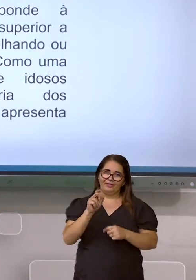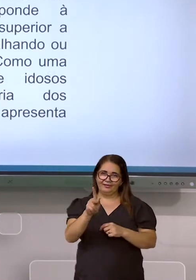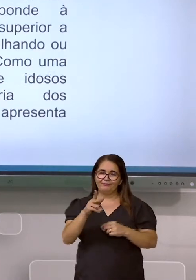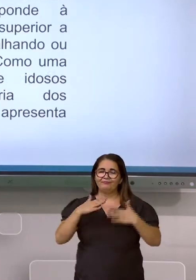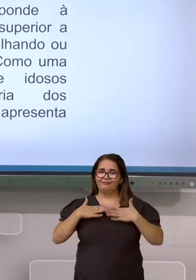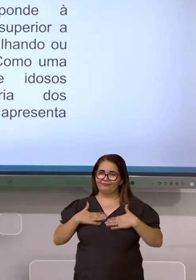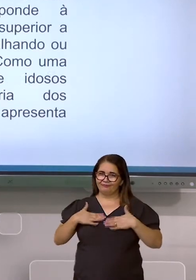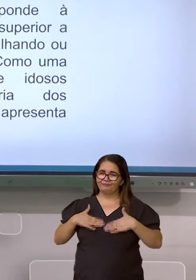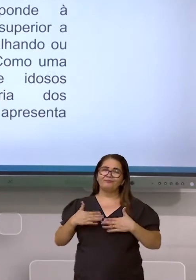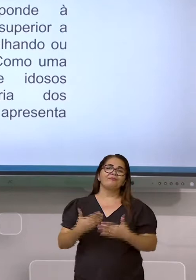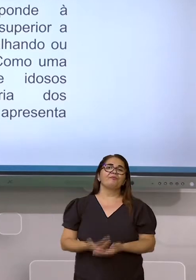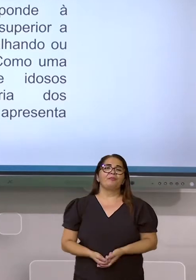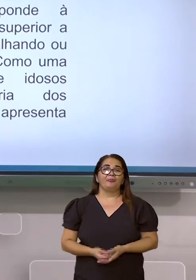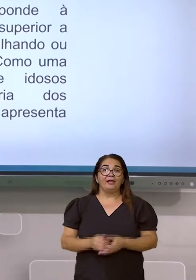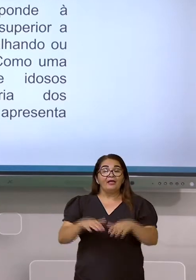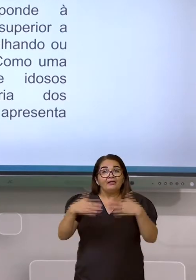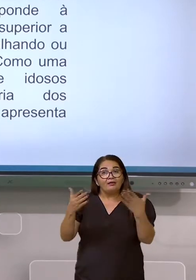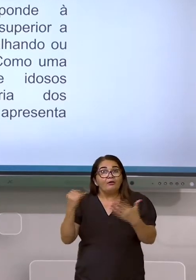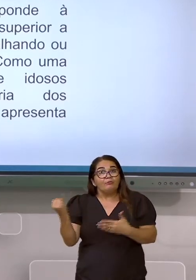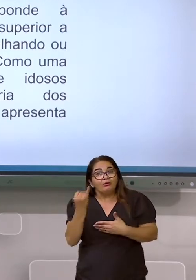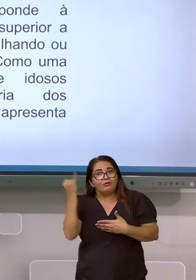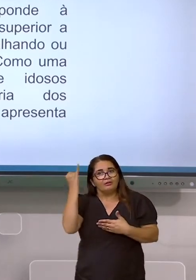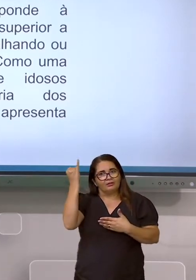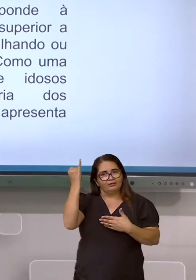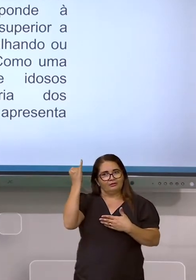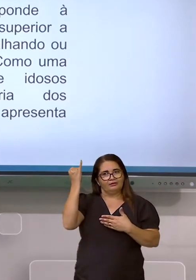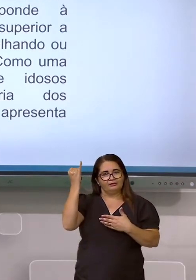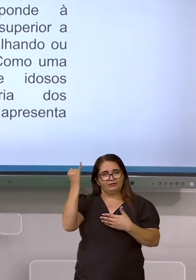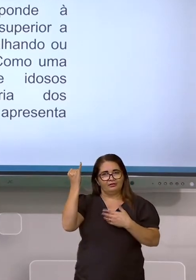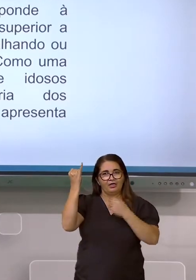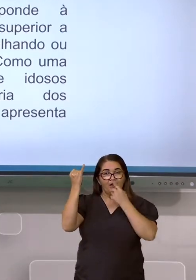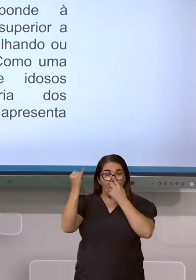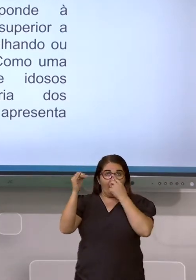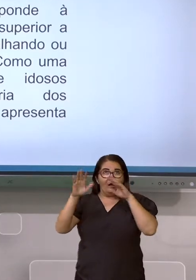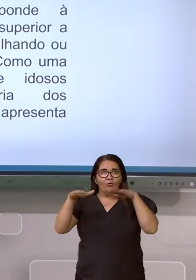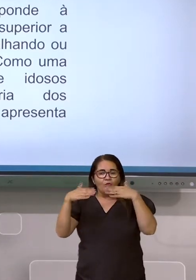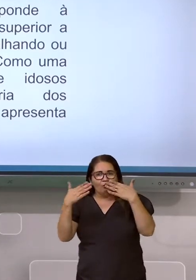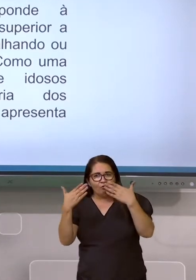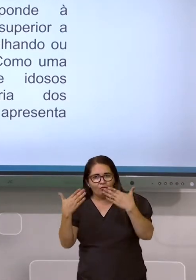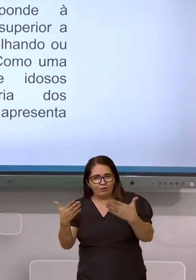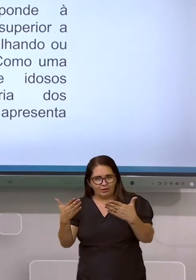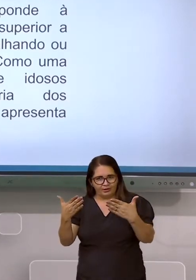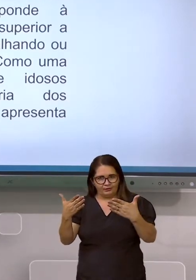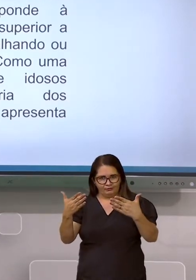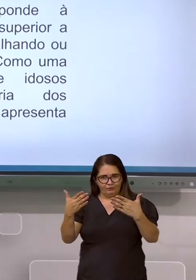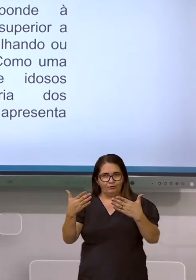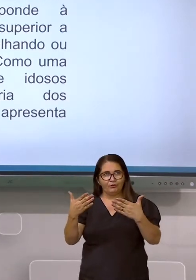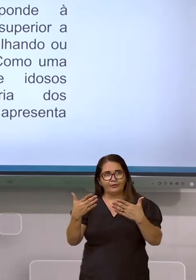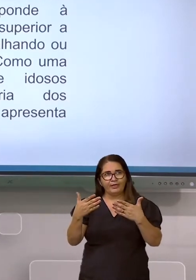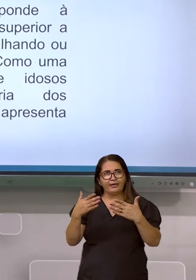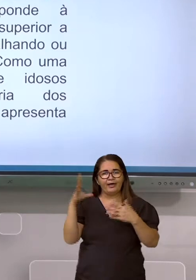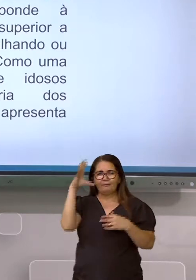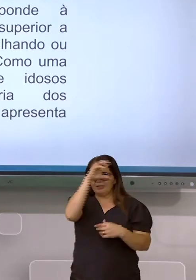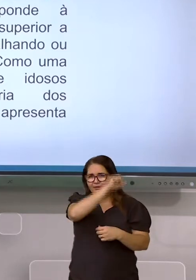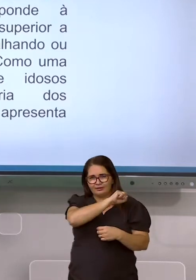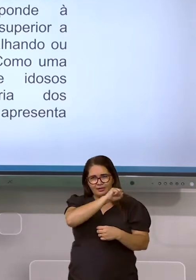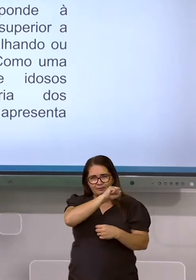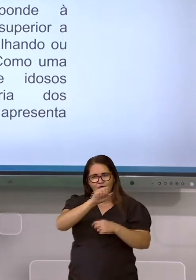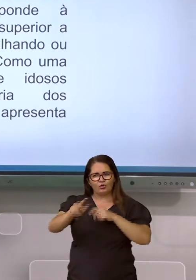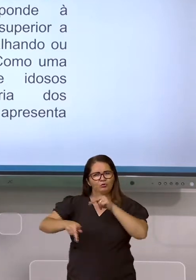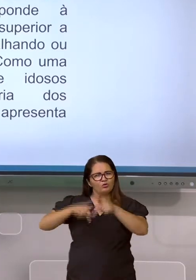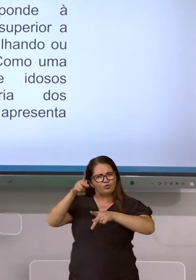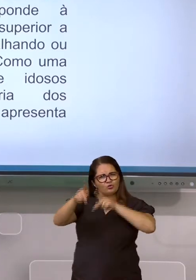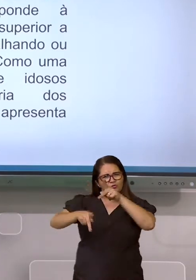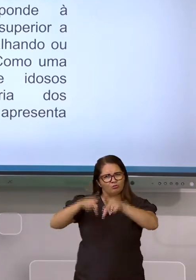E é importante que, quando a gente fala sobre a população e o trabalho, tem